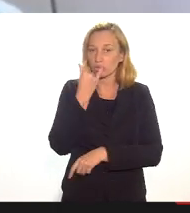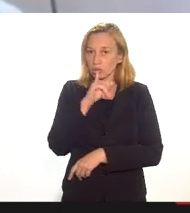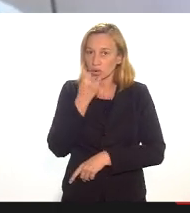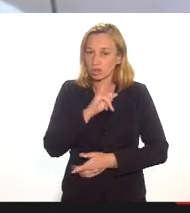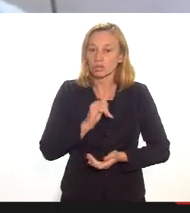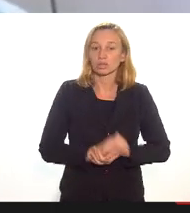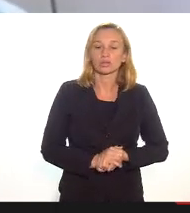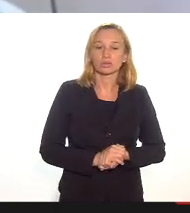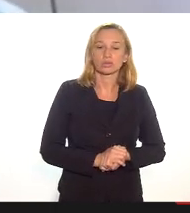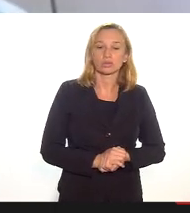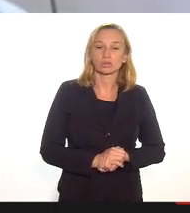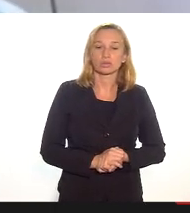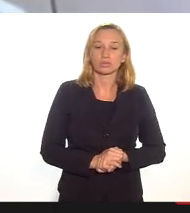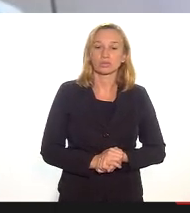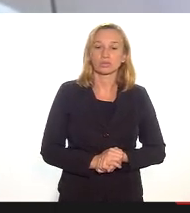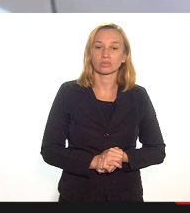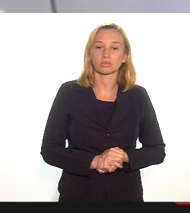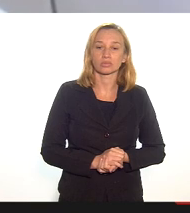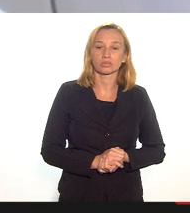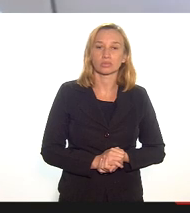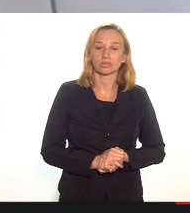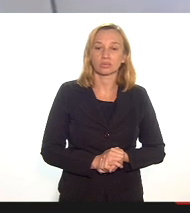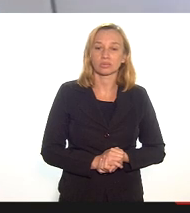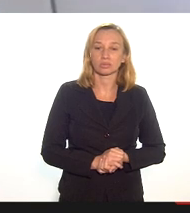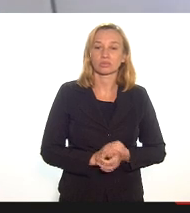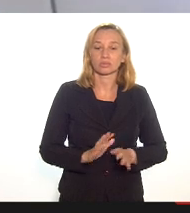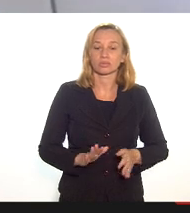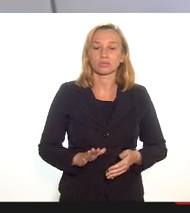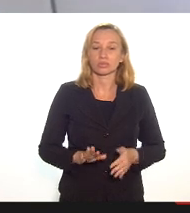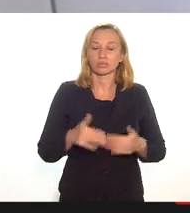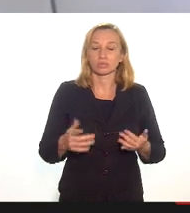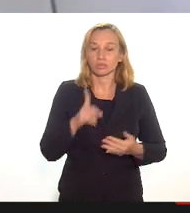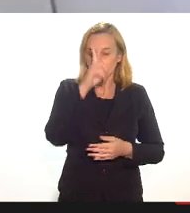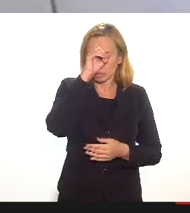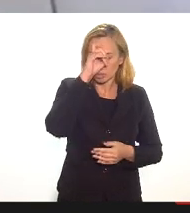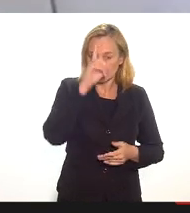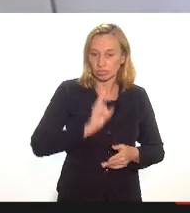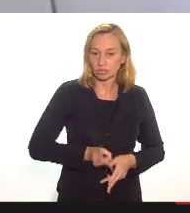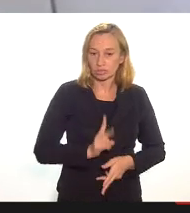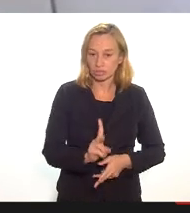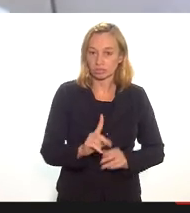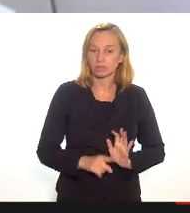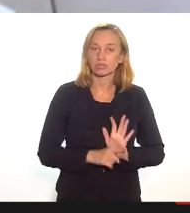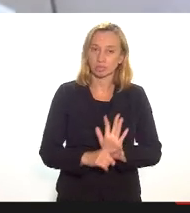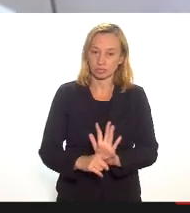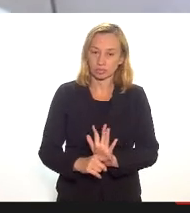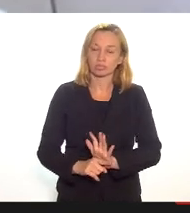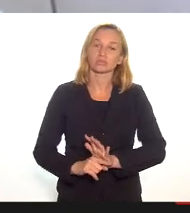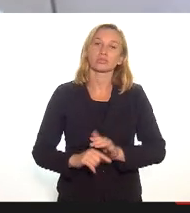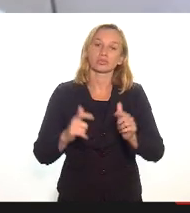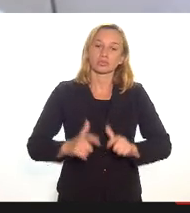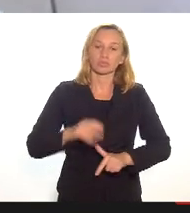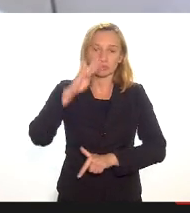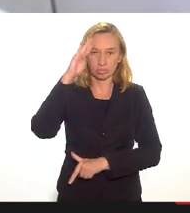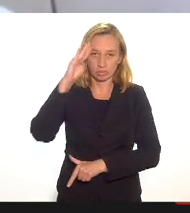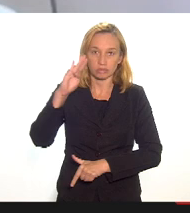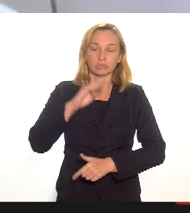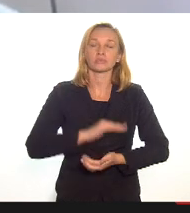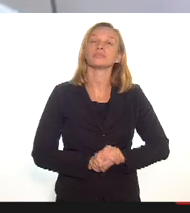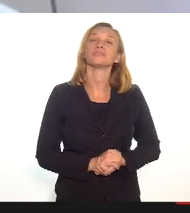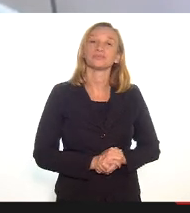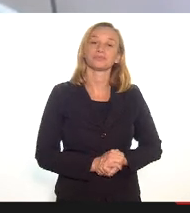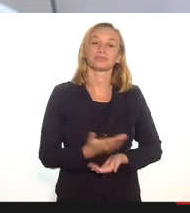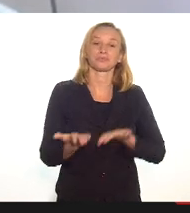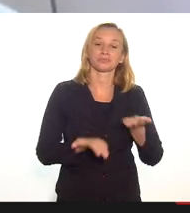fluminense na alta complexidade, para o qual esses hospitais sempre foram um lugar privilegiado